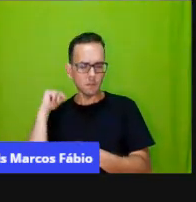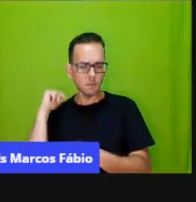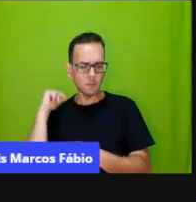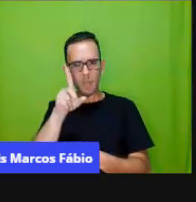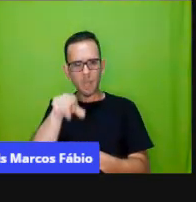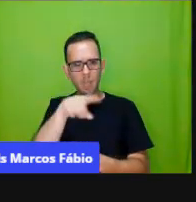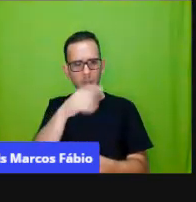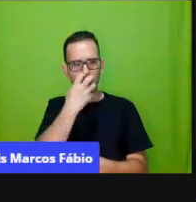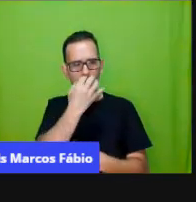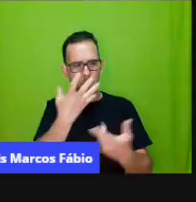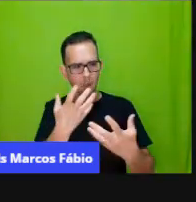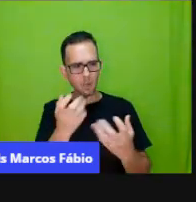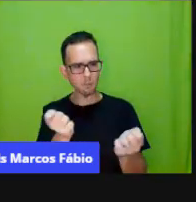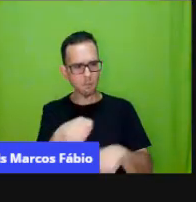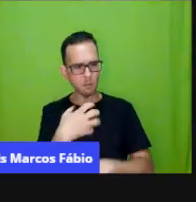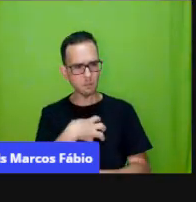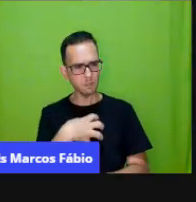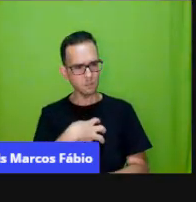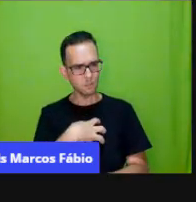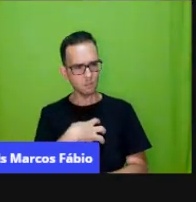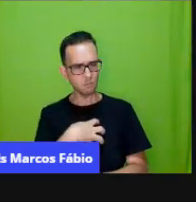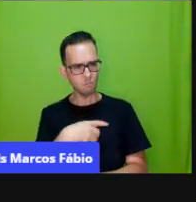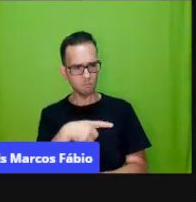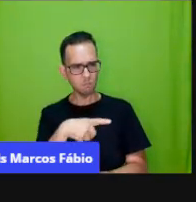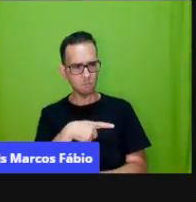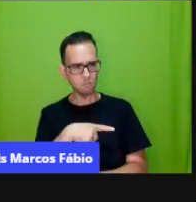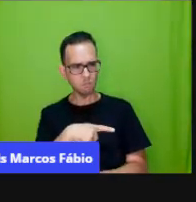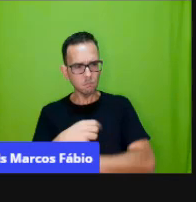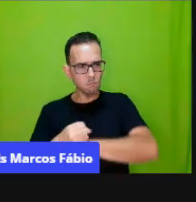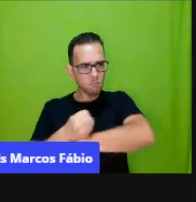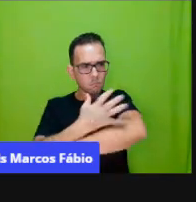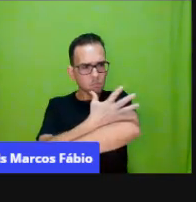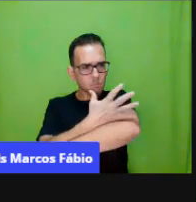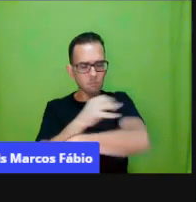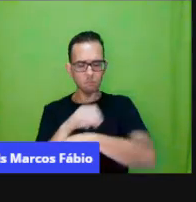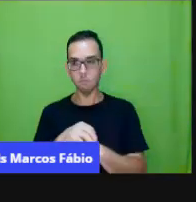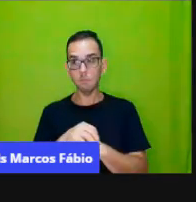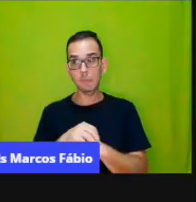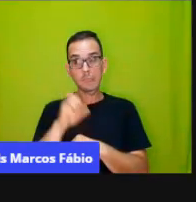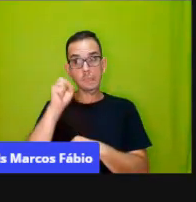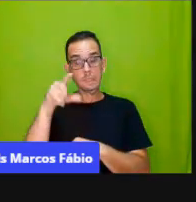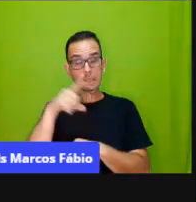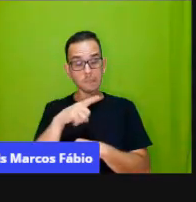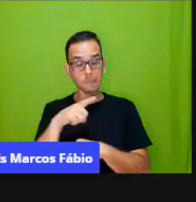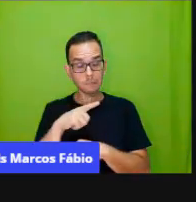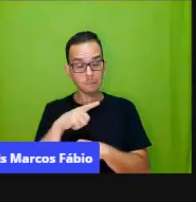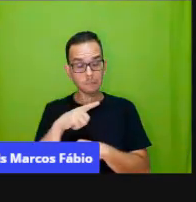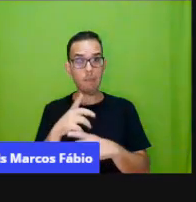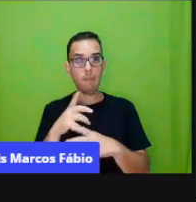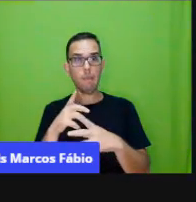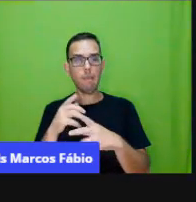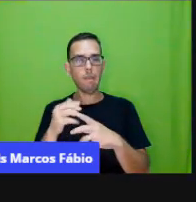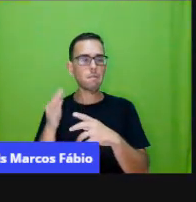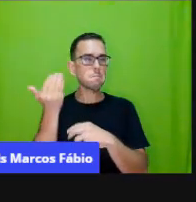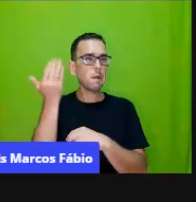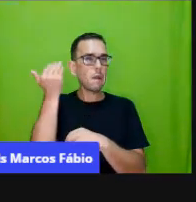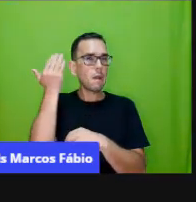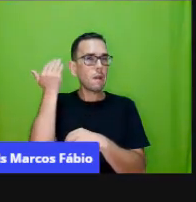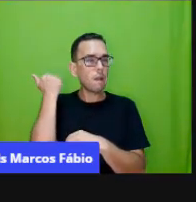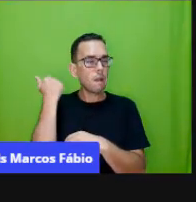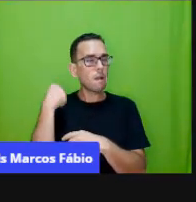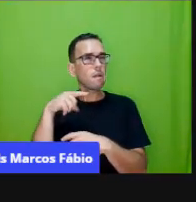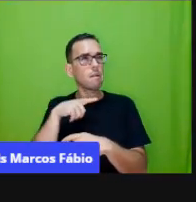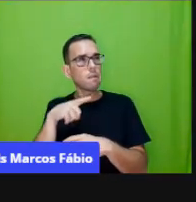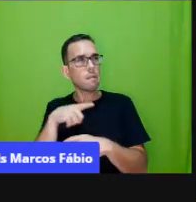de sentir? Né? Se a gente for na Idade Média, ou até na época